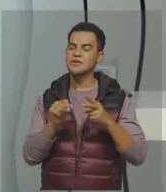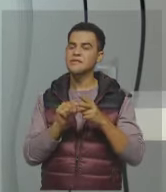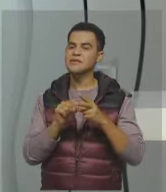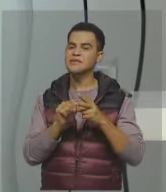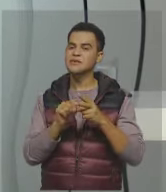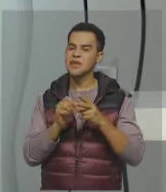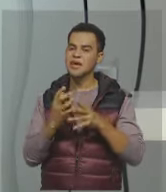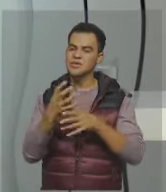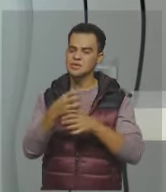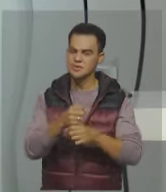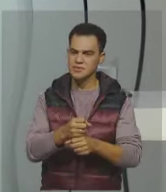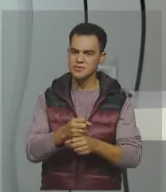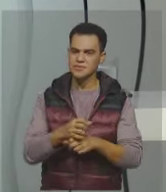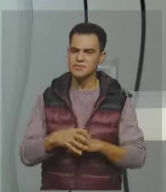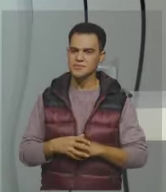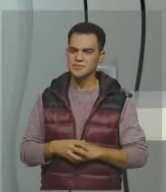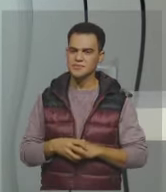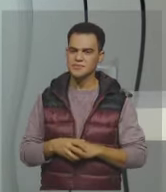Então, vai ficar